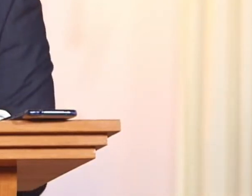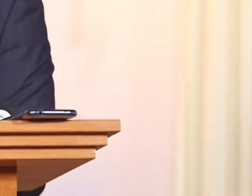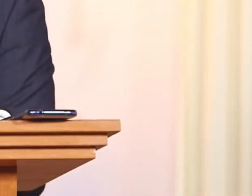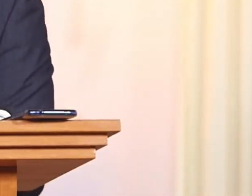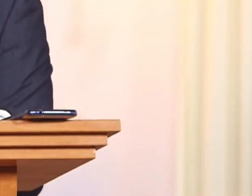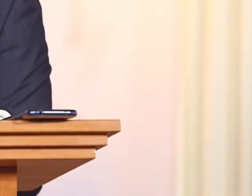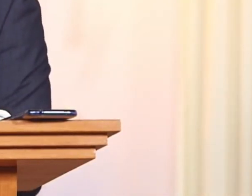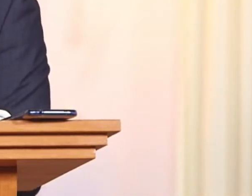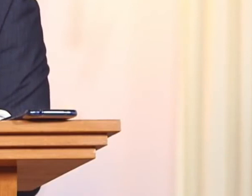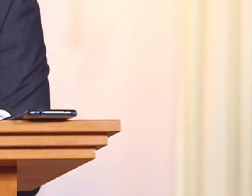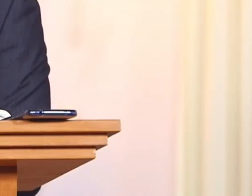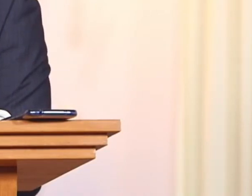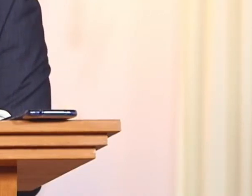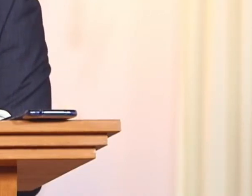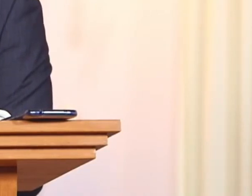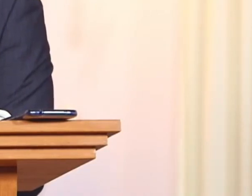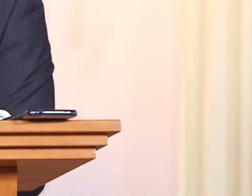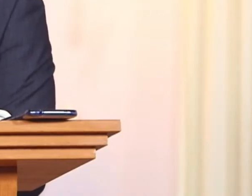morto.